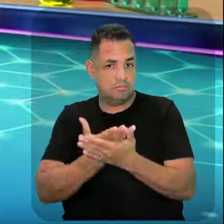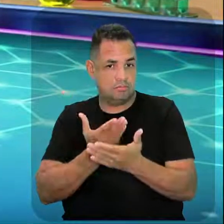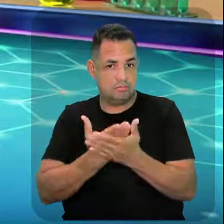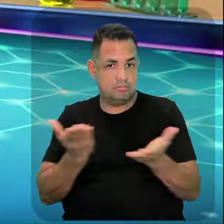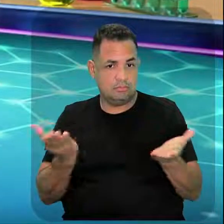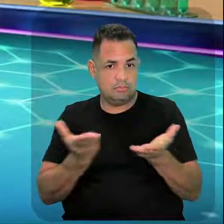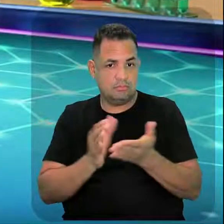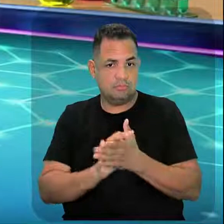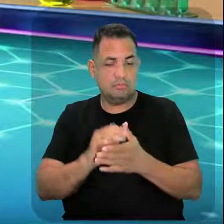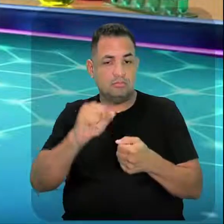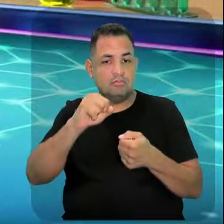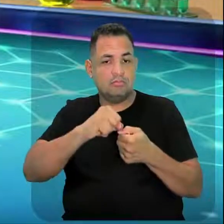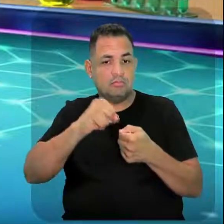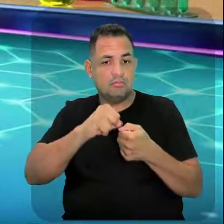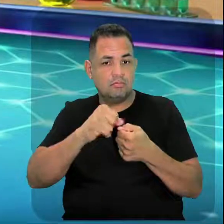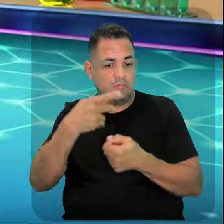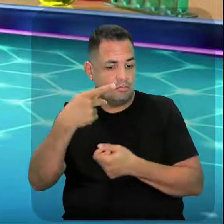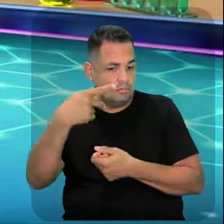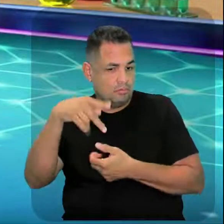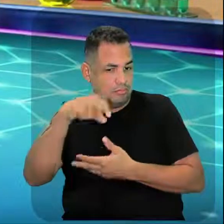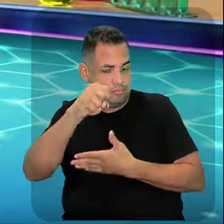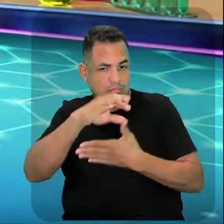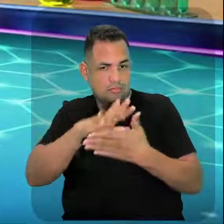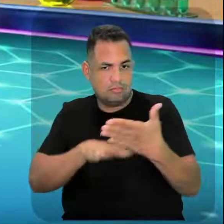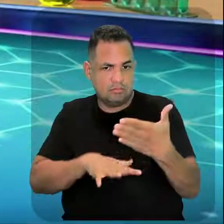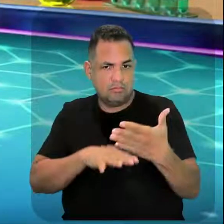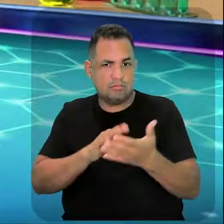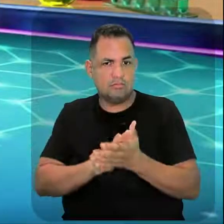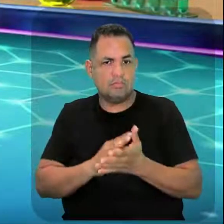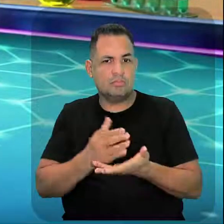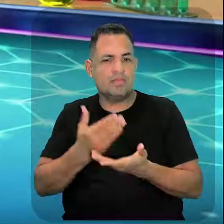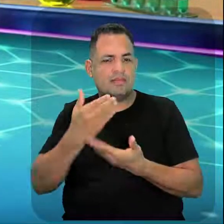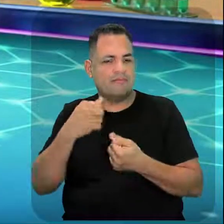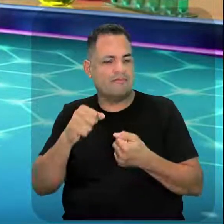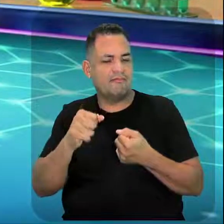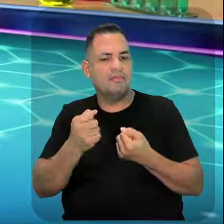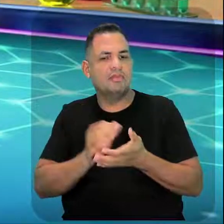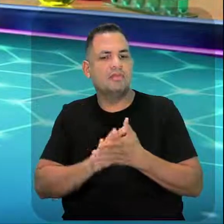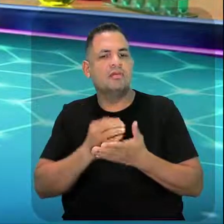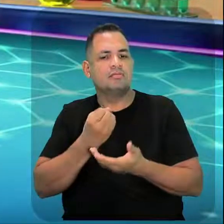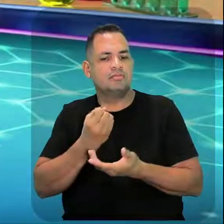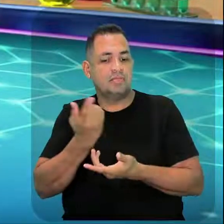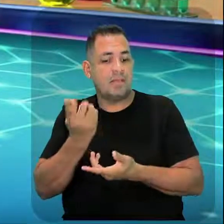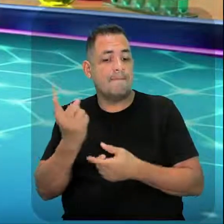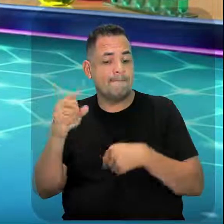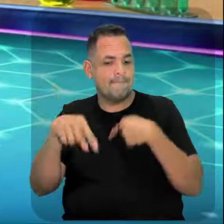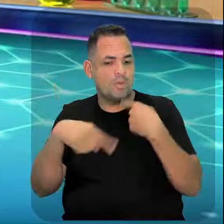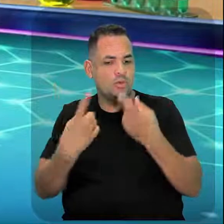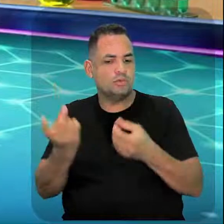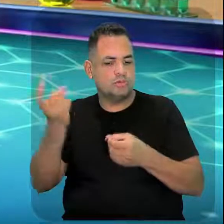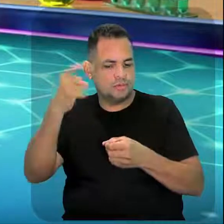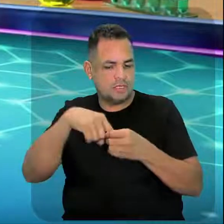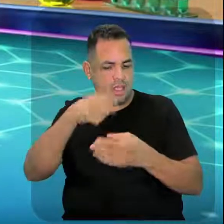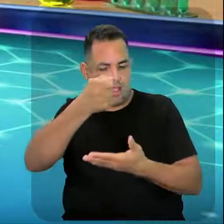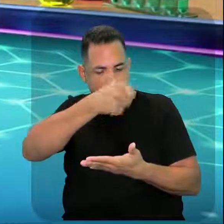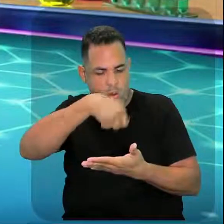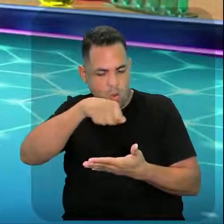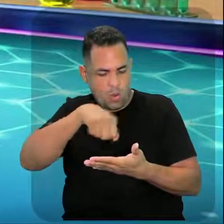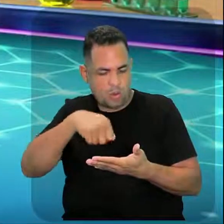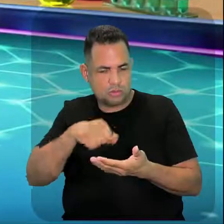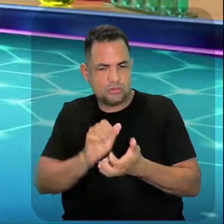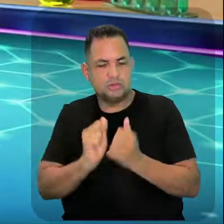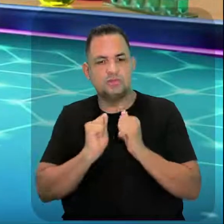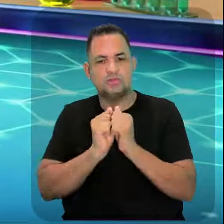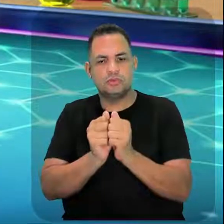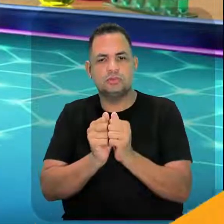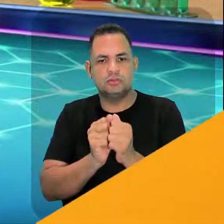hoje. Você vai fazer a sua atividade e você vai ter sucesso aí, mas de todo modo a gente vai vir aqui para fazer a correção